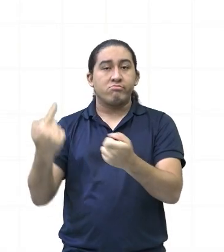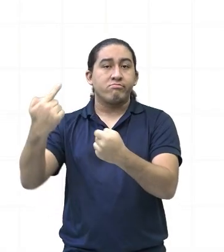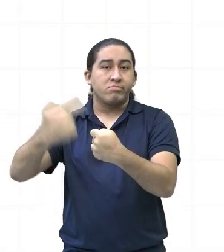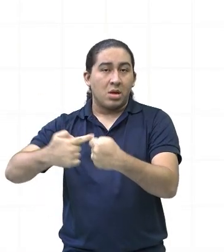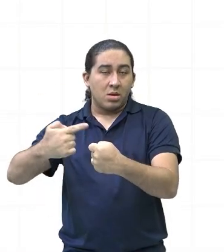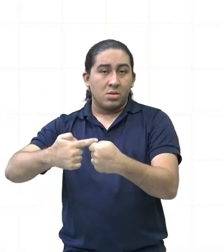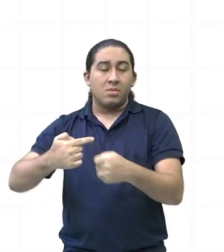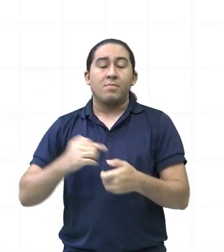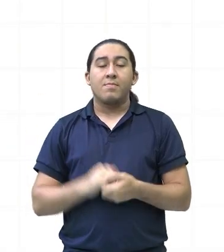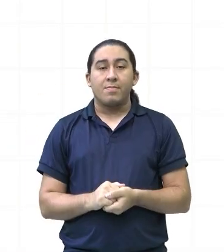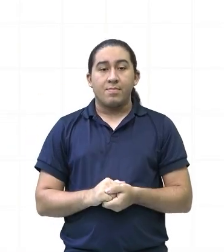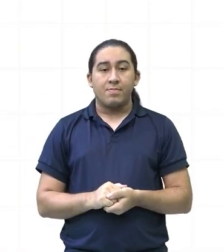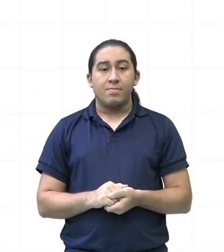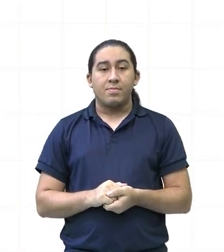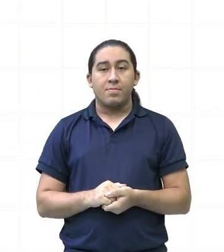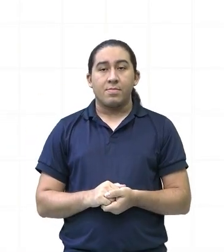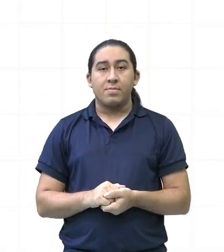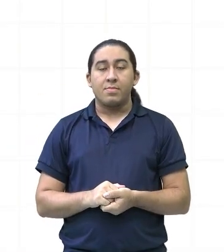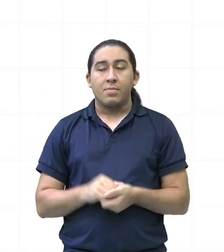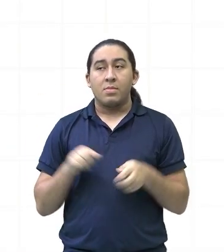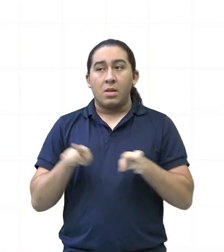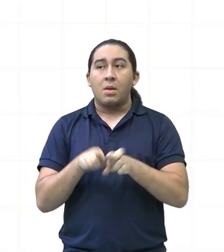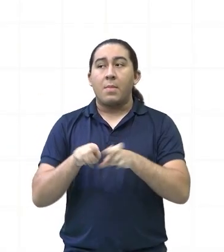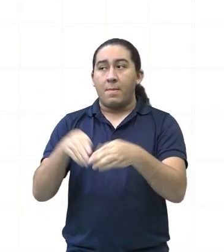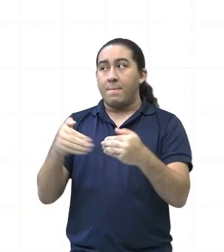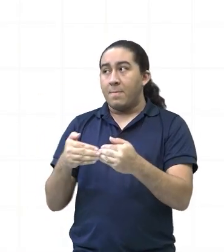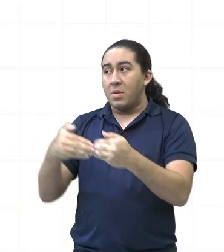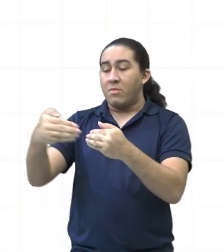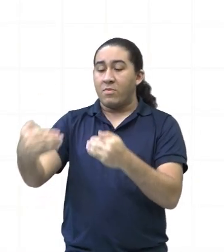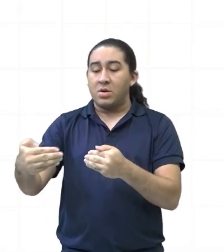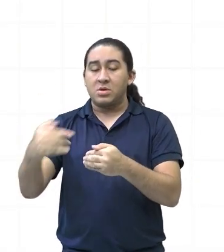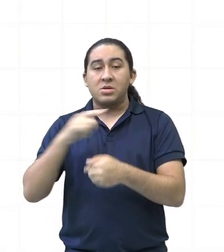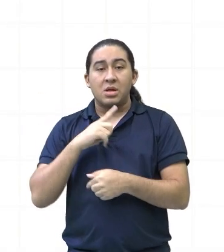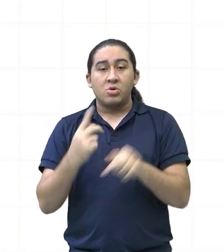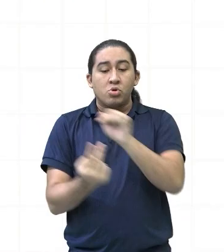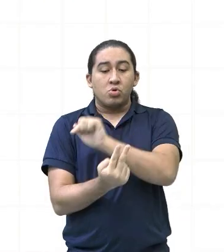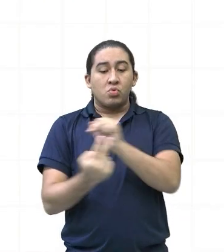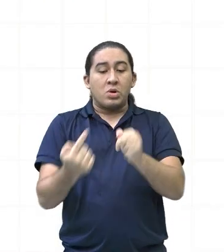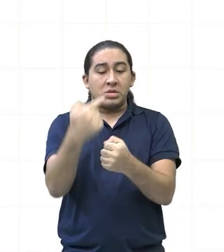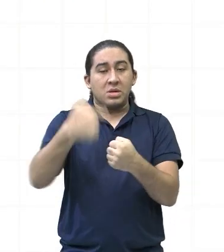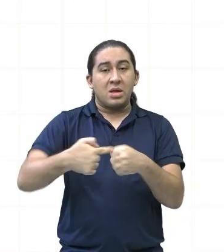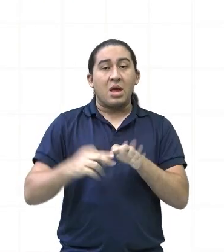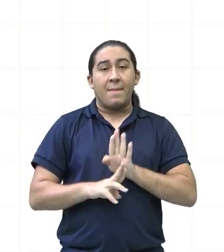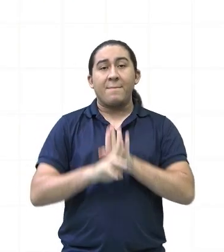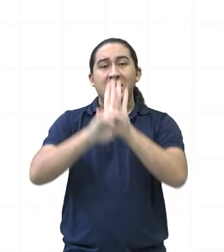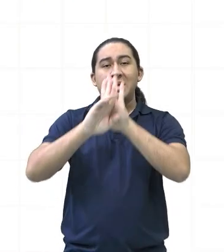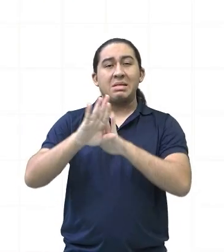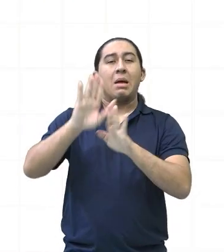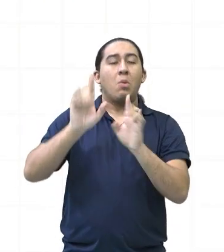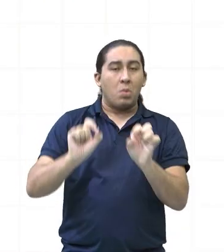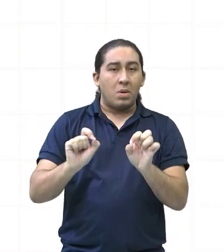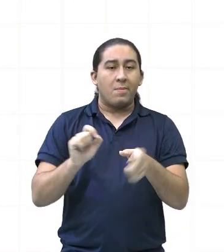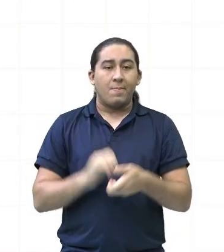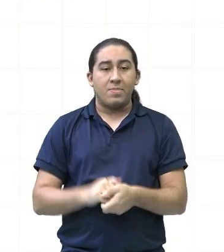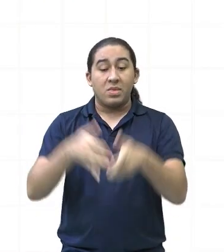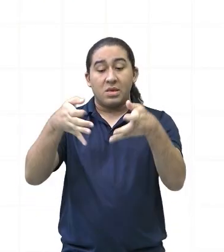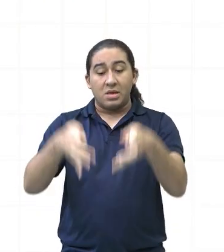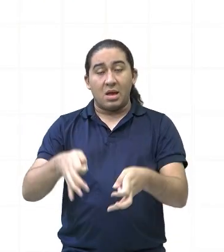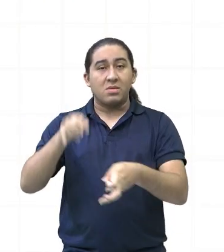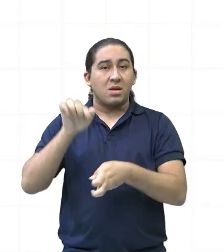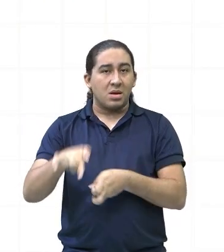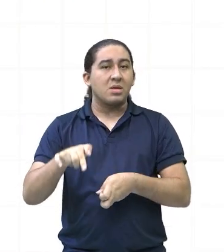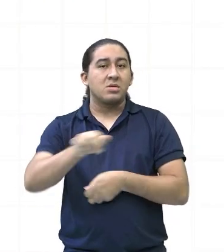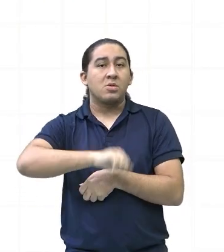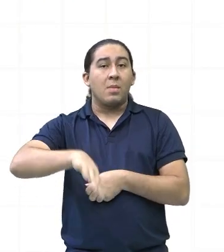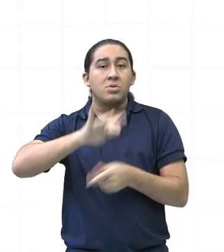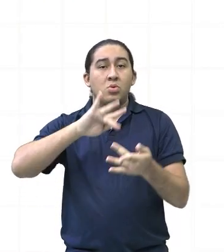nós vamos ver também, com o passar das nossas aulas, duas grandes cidades-estados que vão representar muito bem, então, este mundo